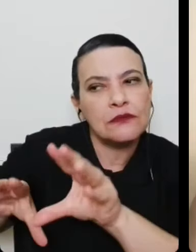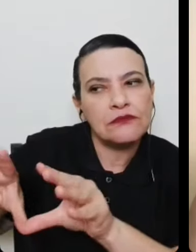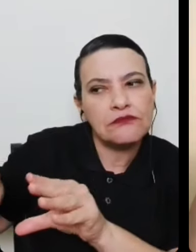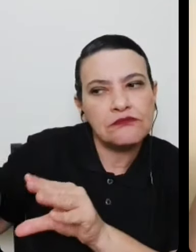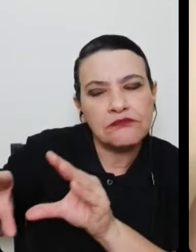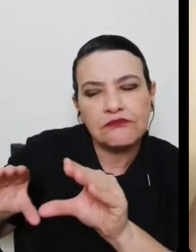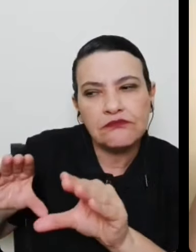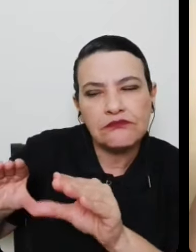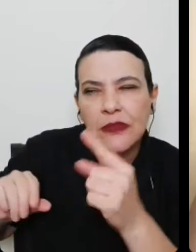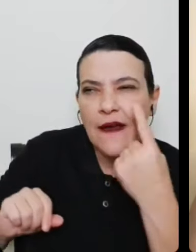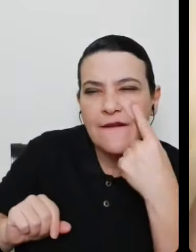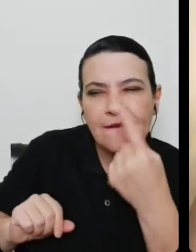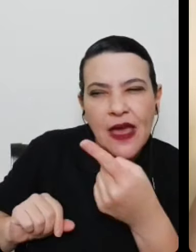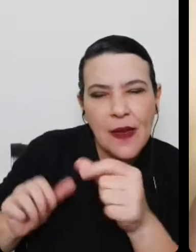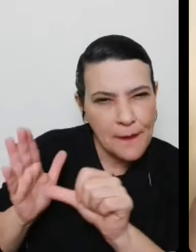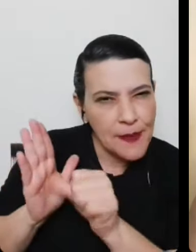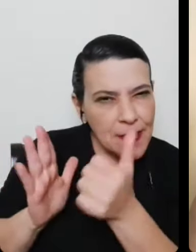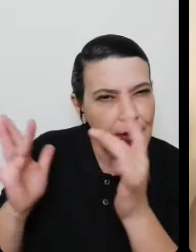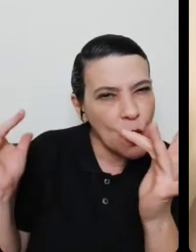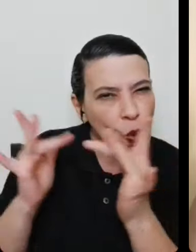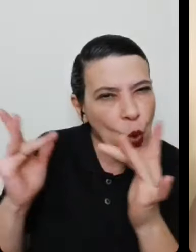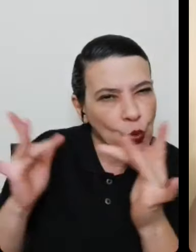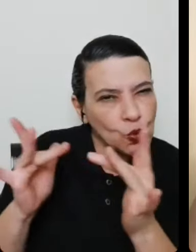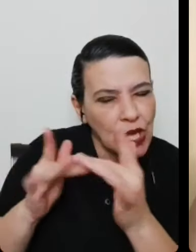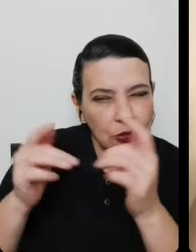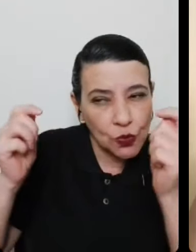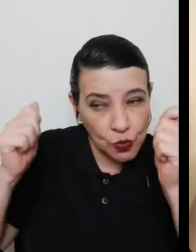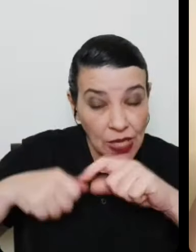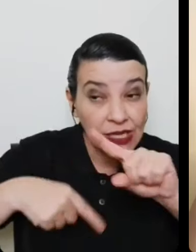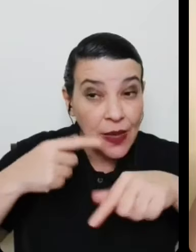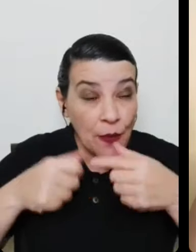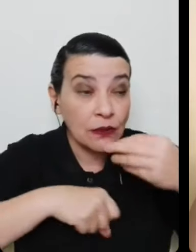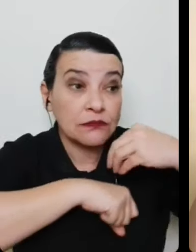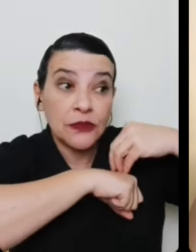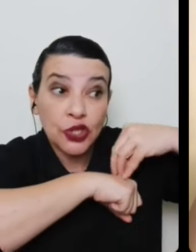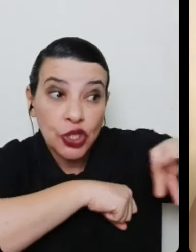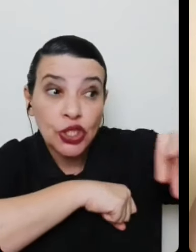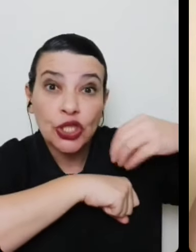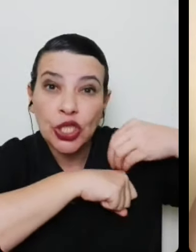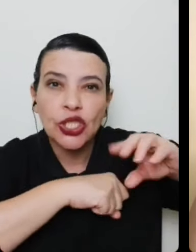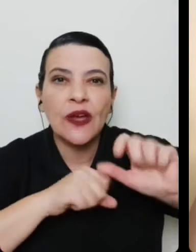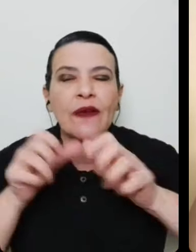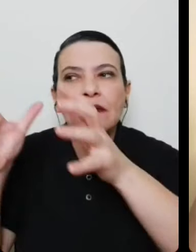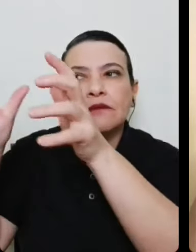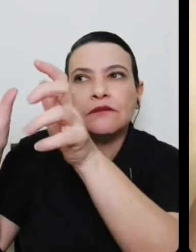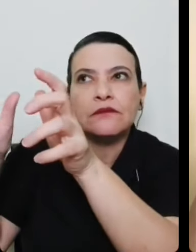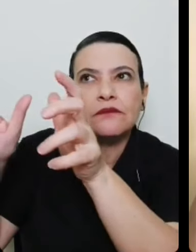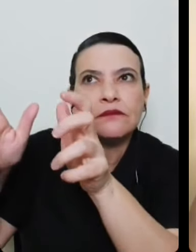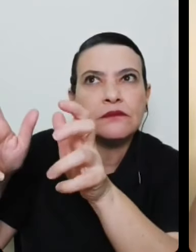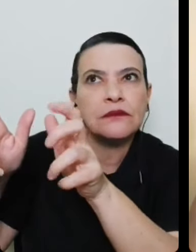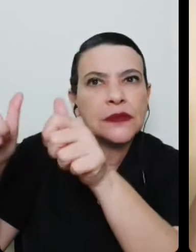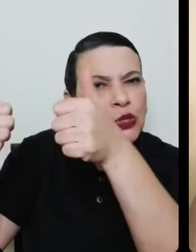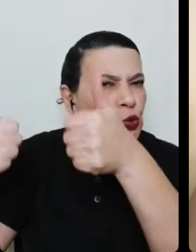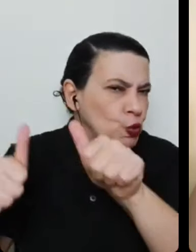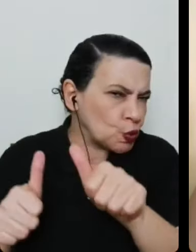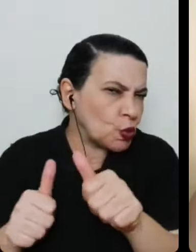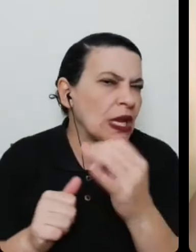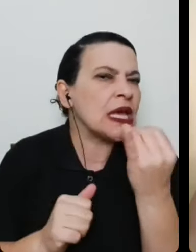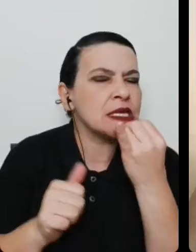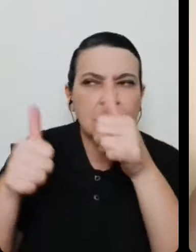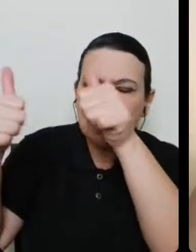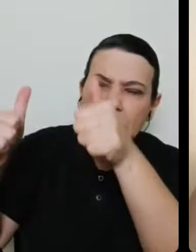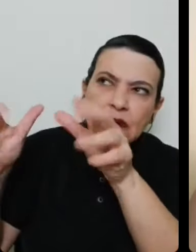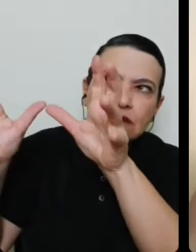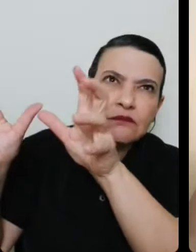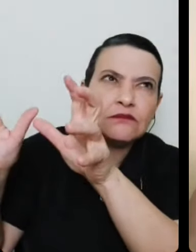primeiro contato com o objeto e depois ela é orientada, a pessoa vai tocando e alguém vai explicando, dependendo